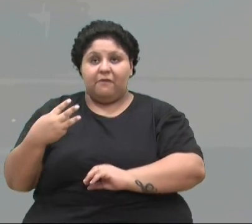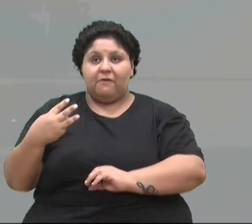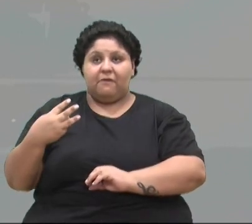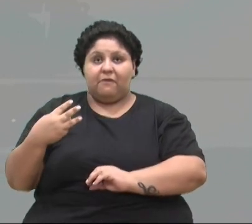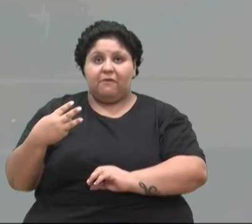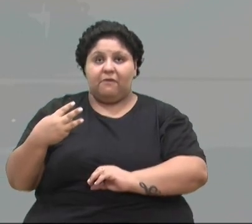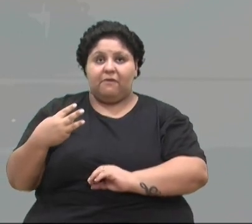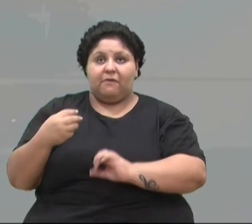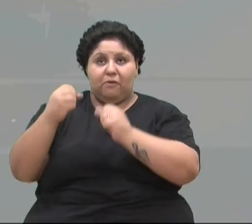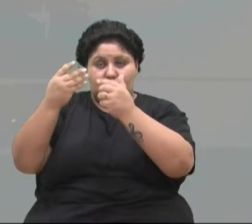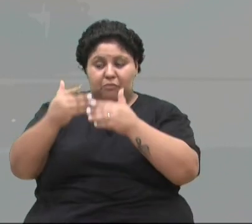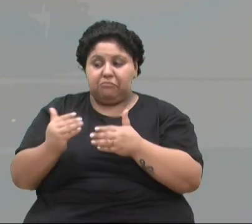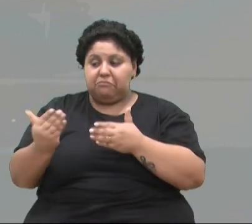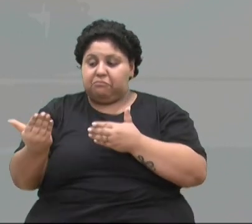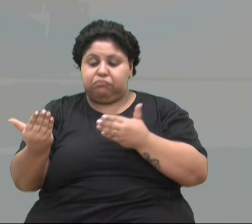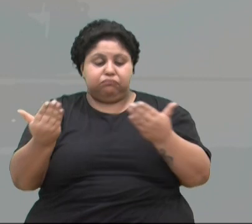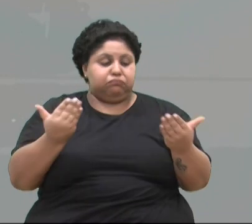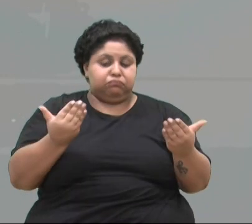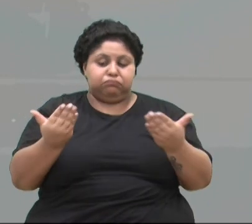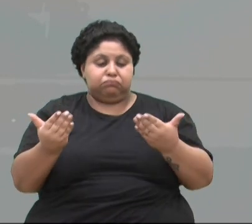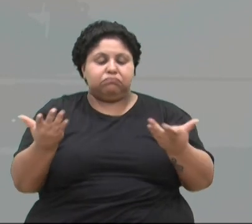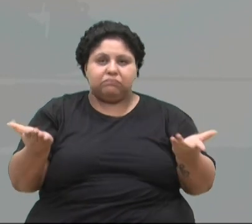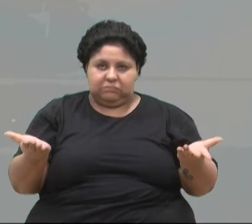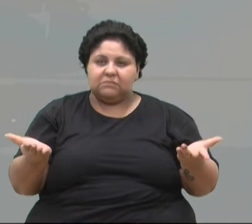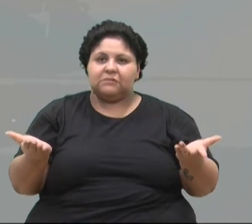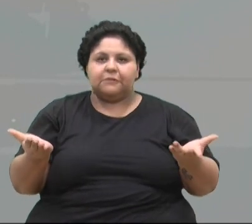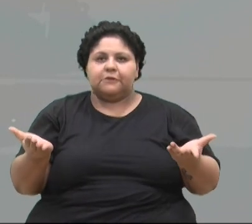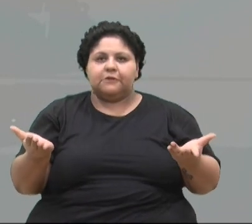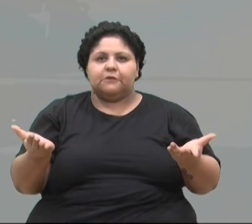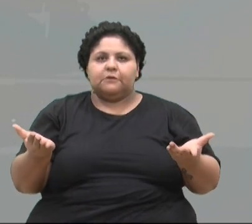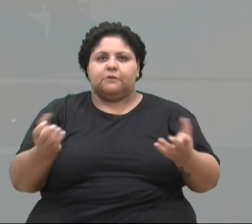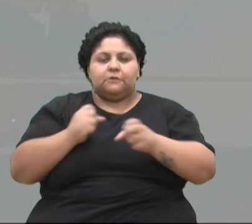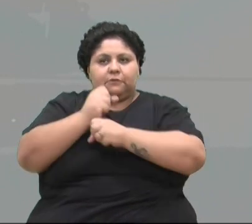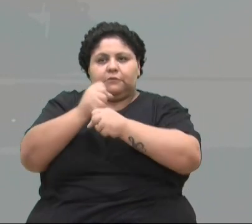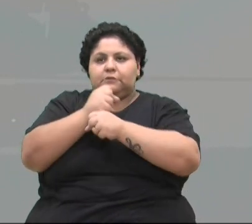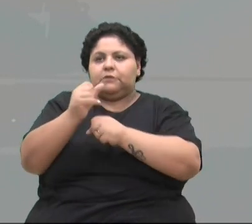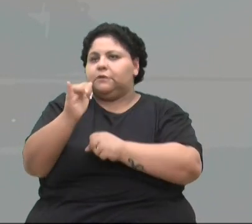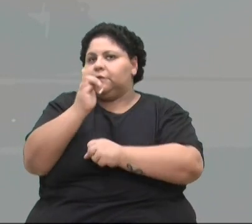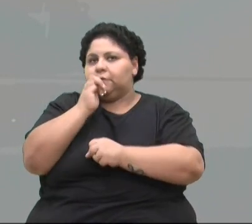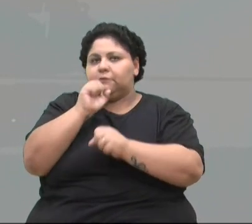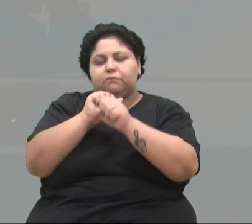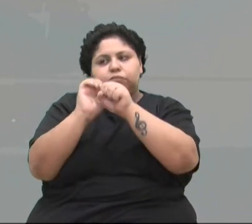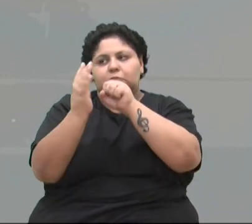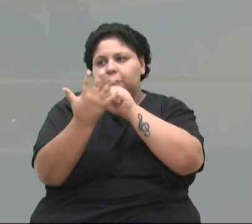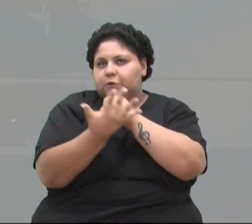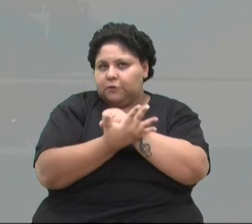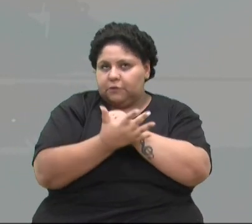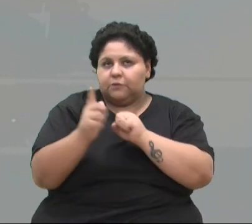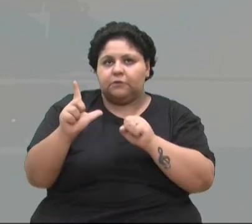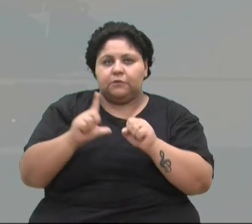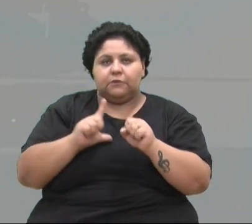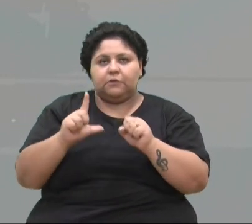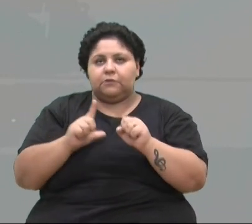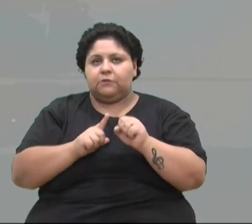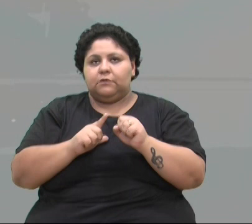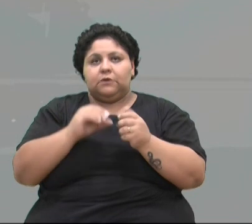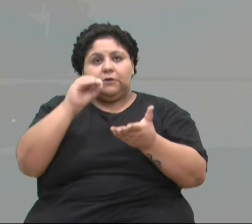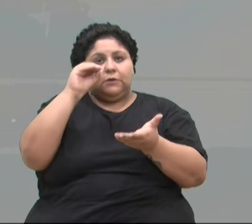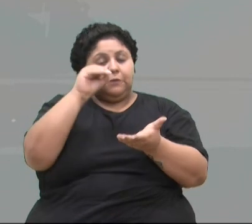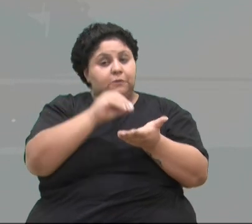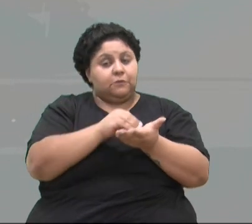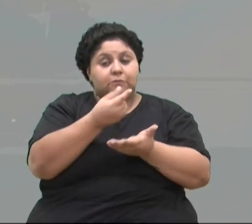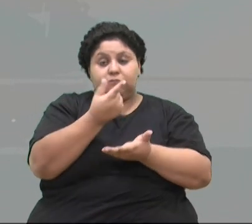vai poder comparar, ele se equivale aos anos, por exemplo, de pandemia, onde houve um aporte de recursos